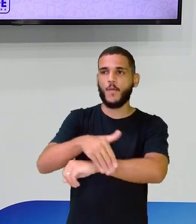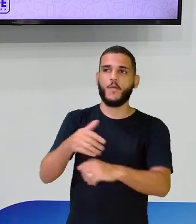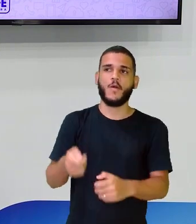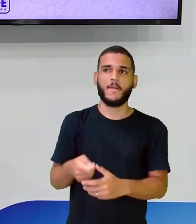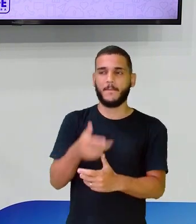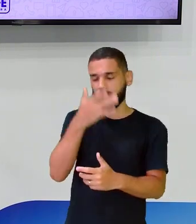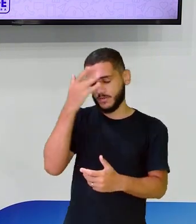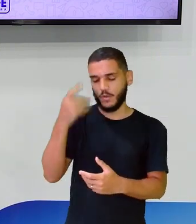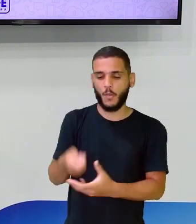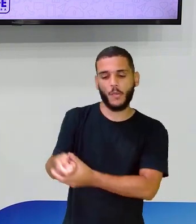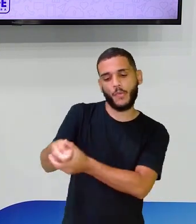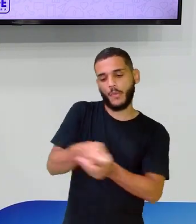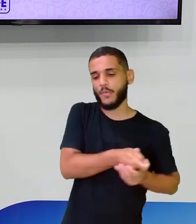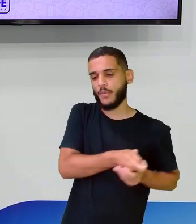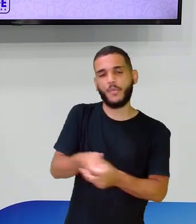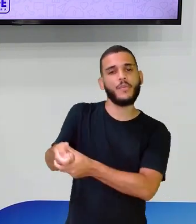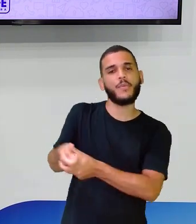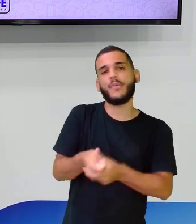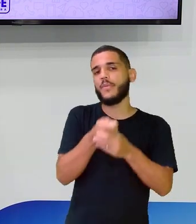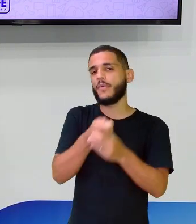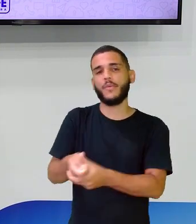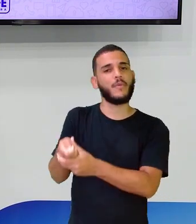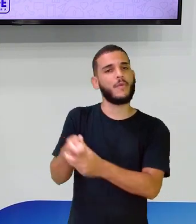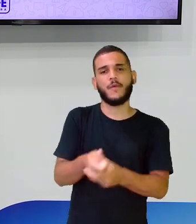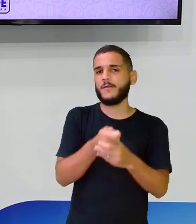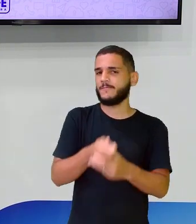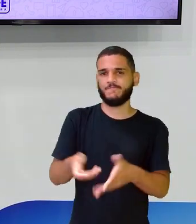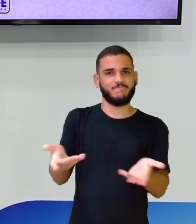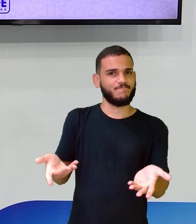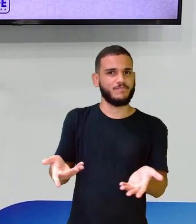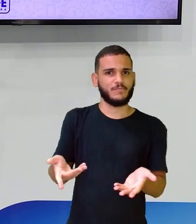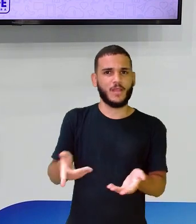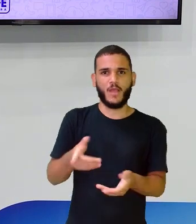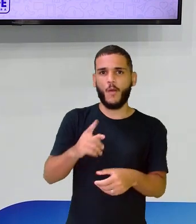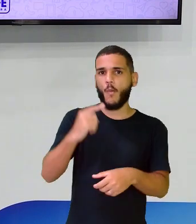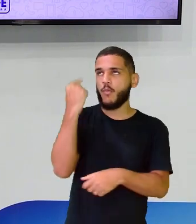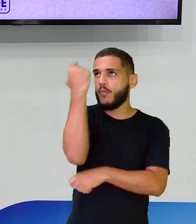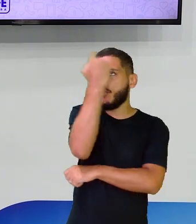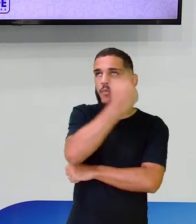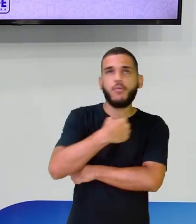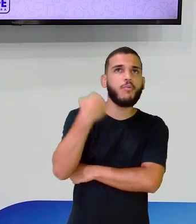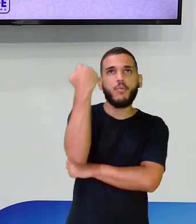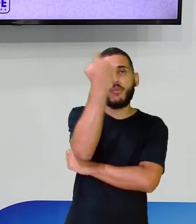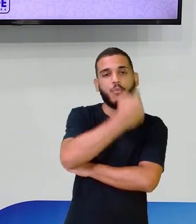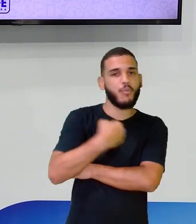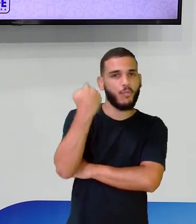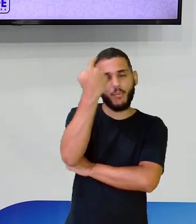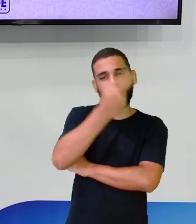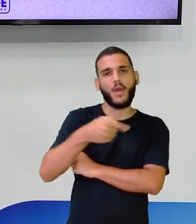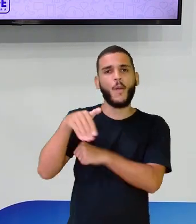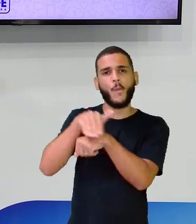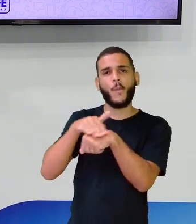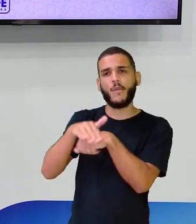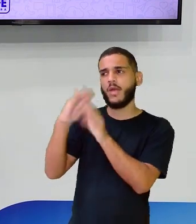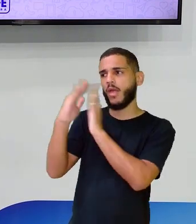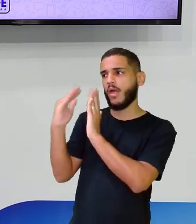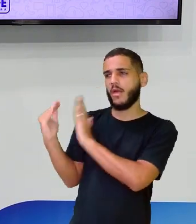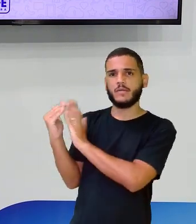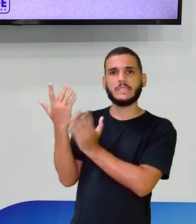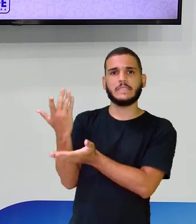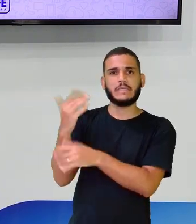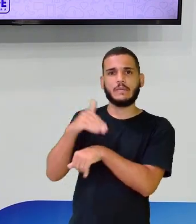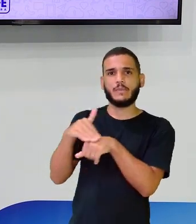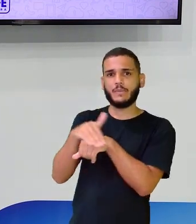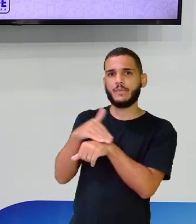gente lá, ó, deixar a água lá da mangueira e vai-se embora conversar com a vizinha. E a água lá,